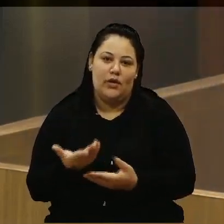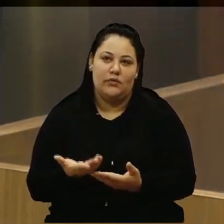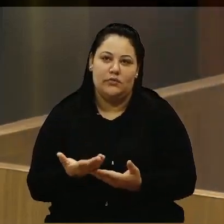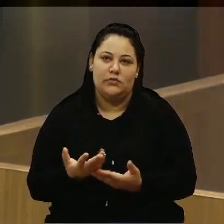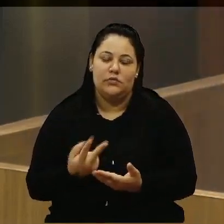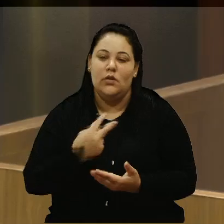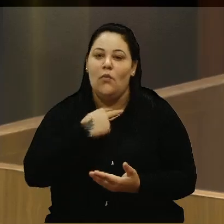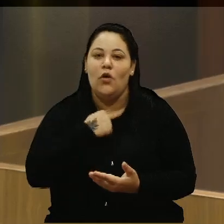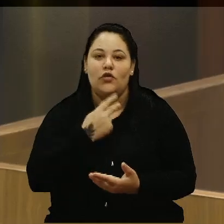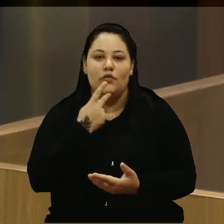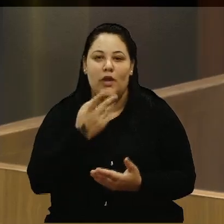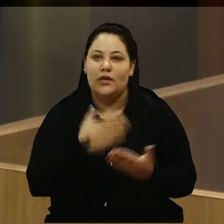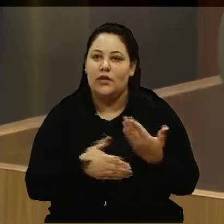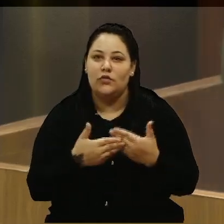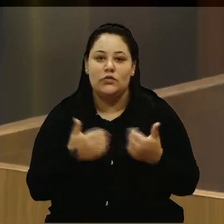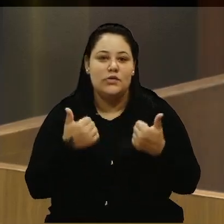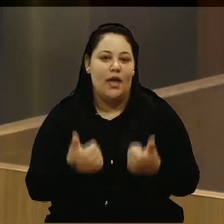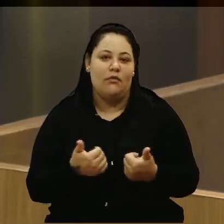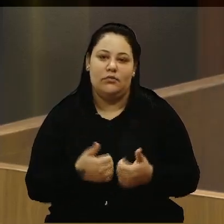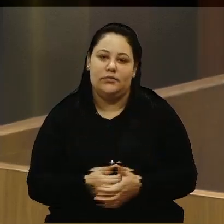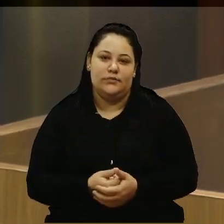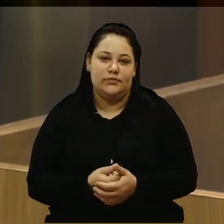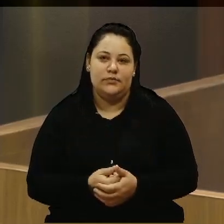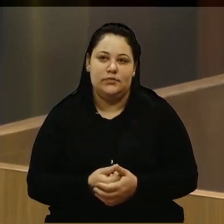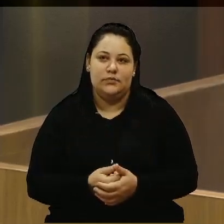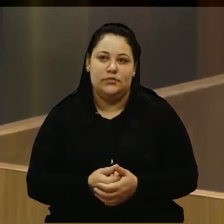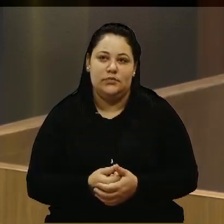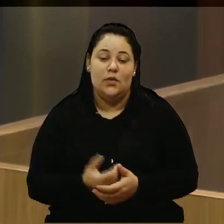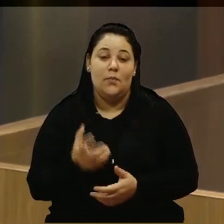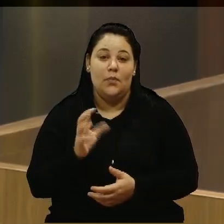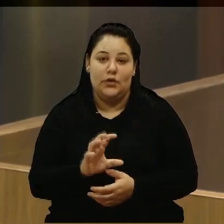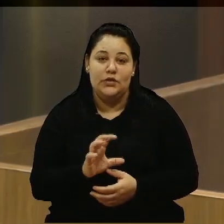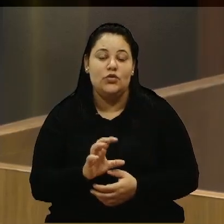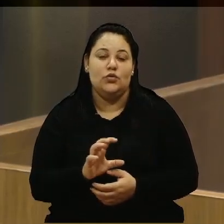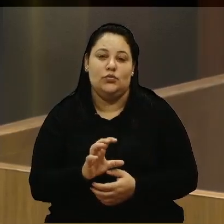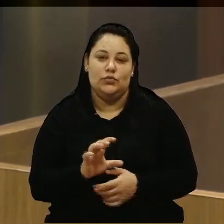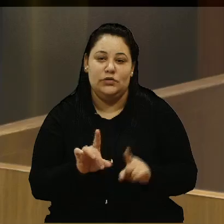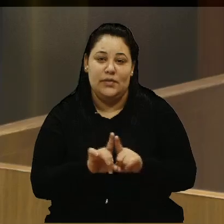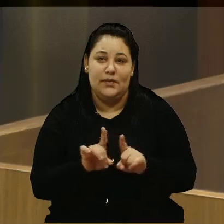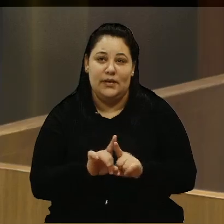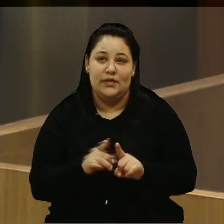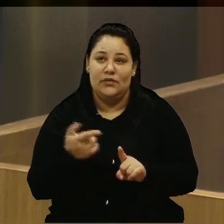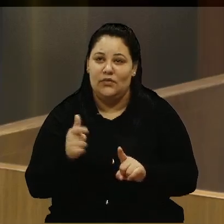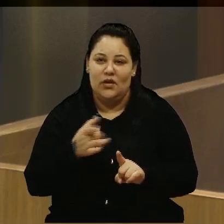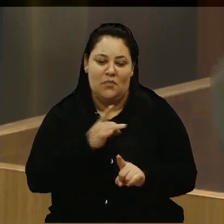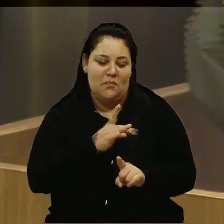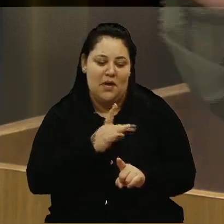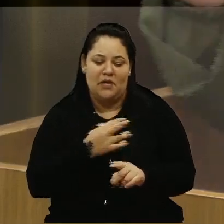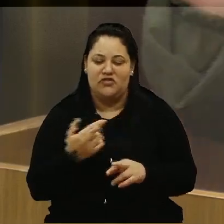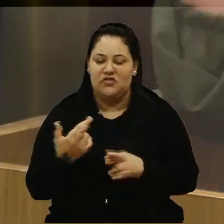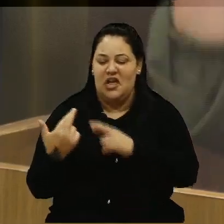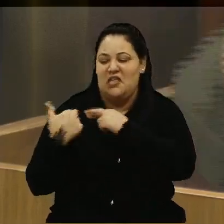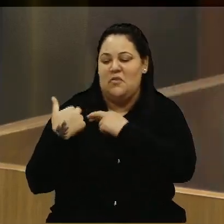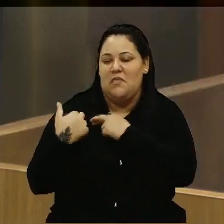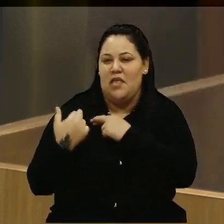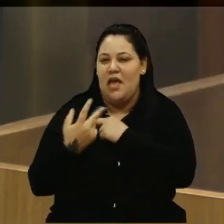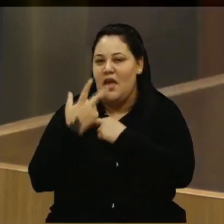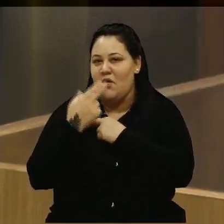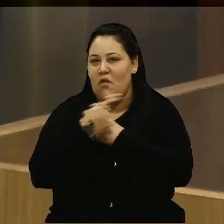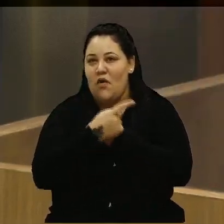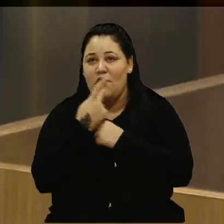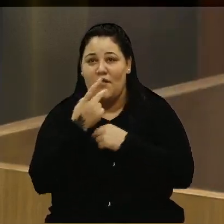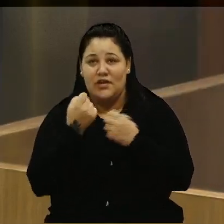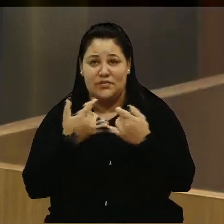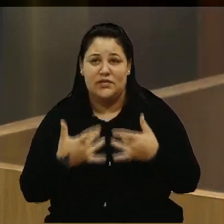pode dizer que está tudo certo. E por isso, e sem nenhum medo de irresponsabilidade, como foi ventilado